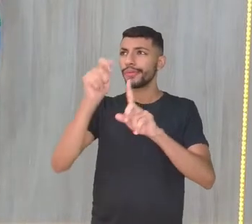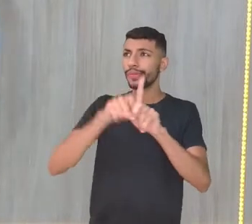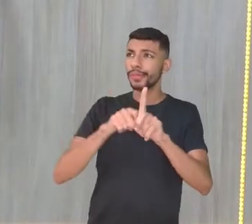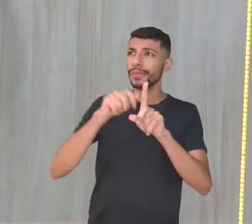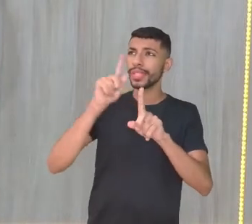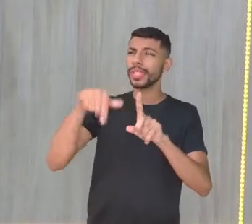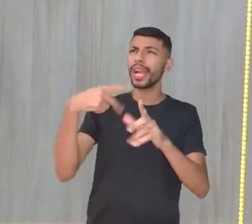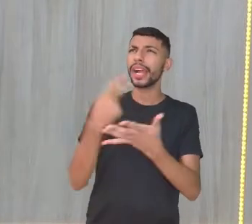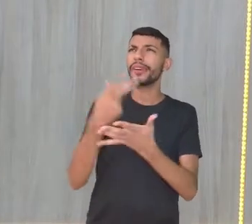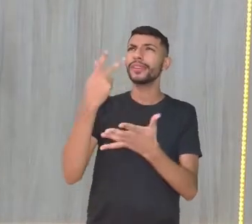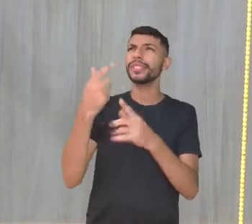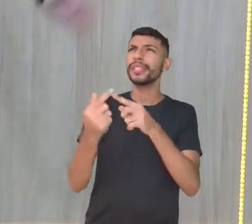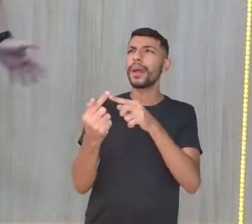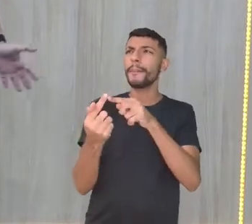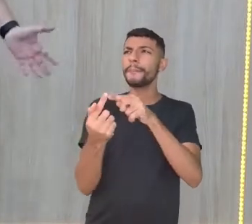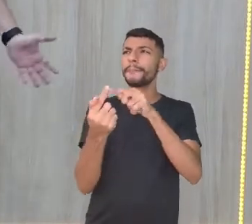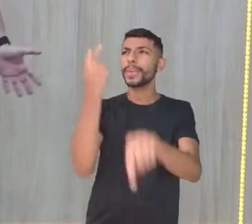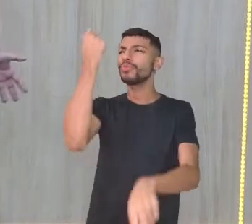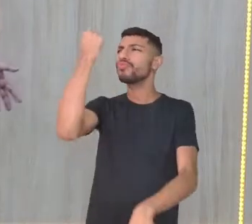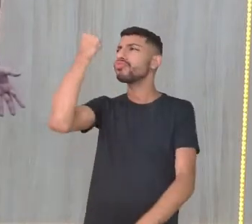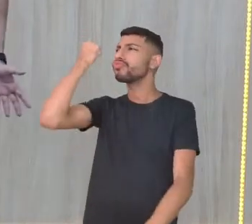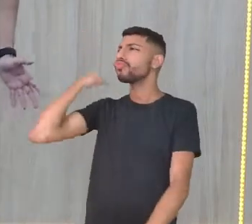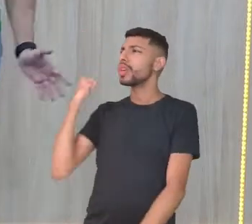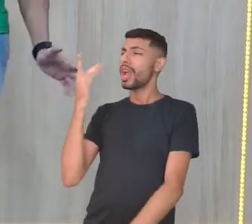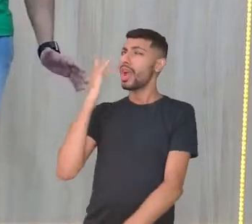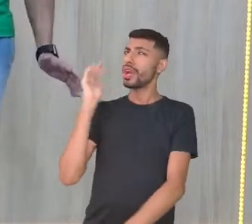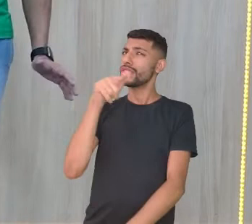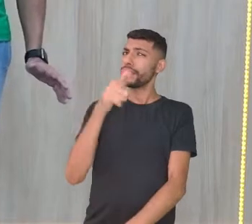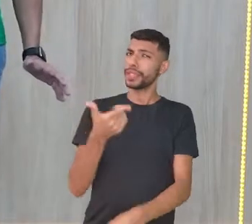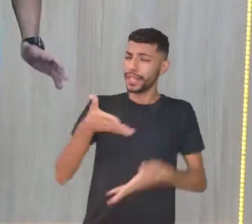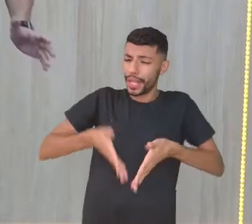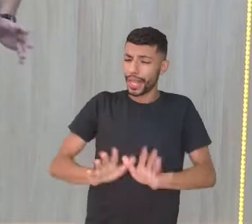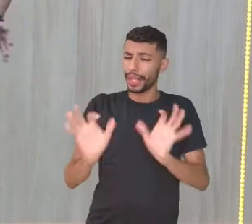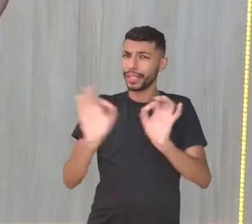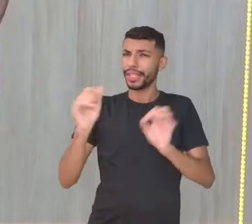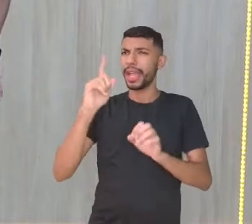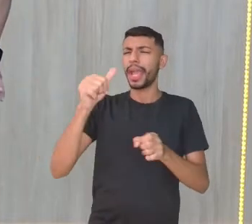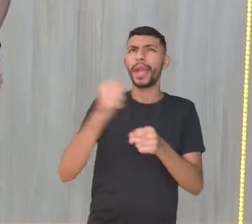deu lá, acho que você não era nem nascido, né? Lá nos anos de